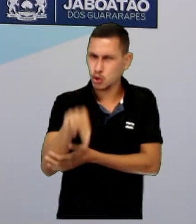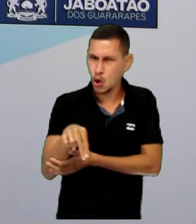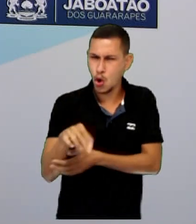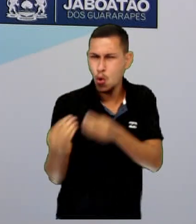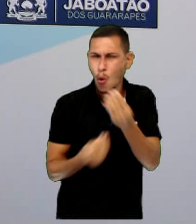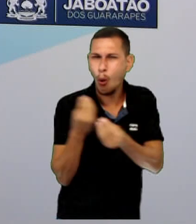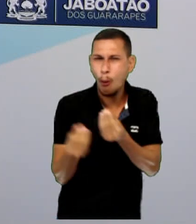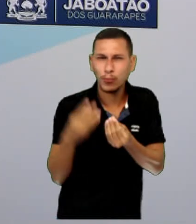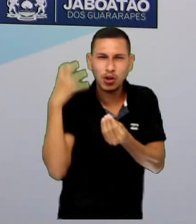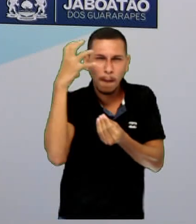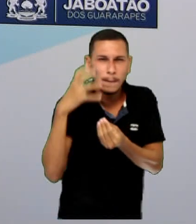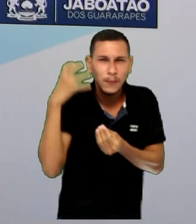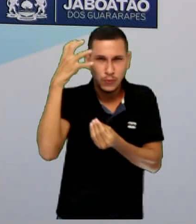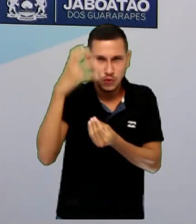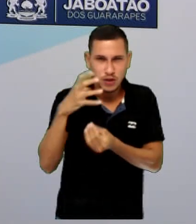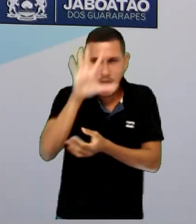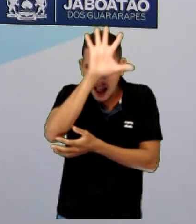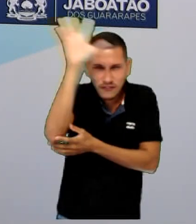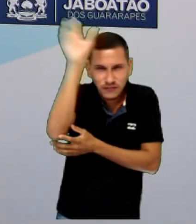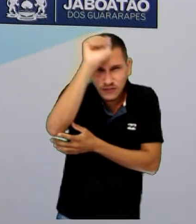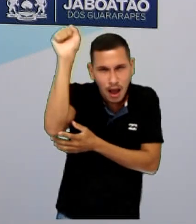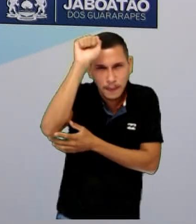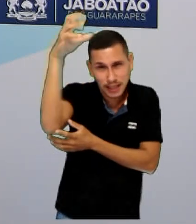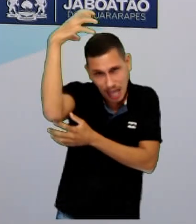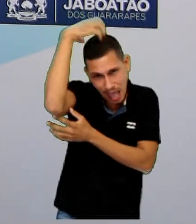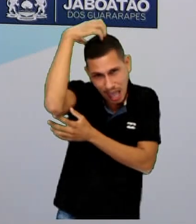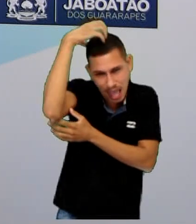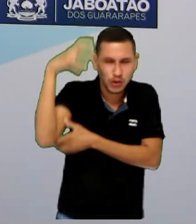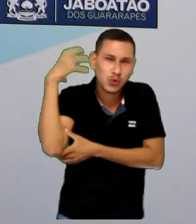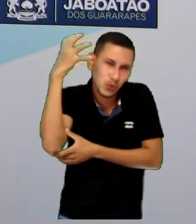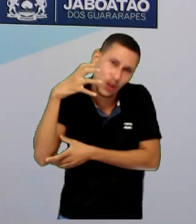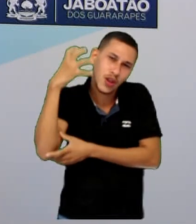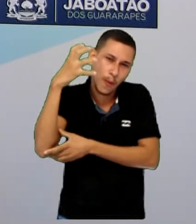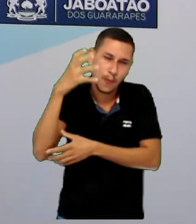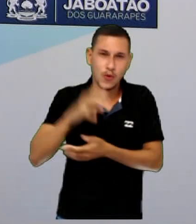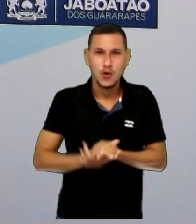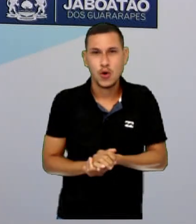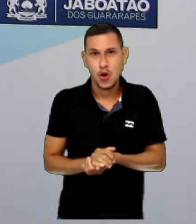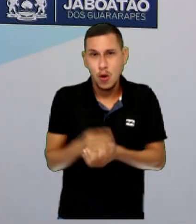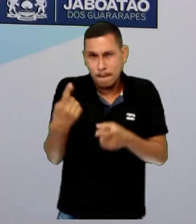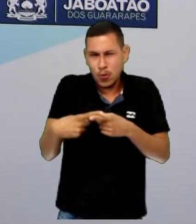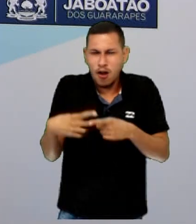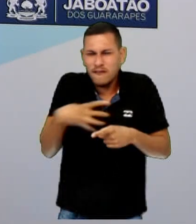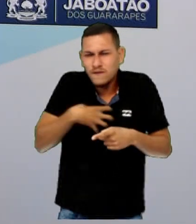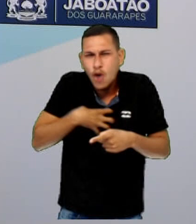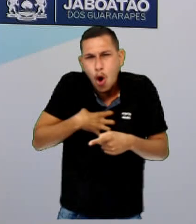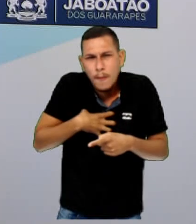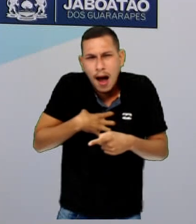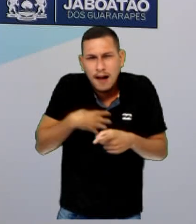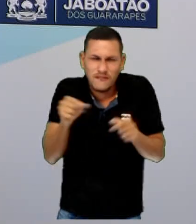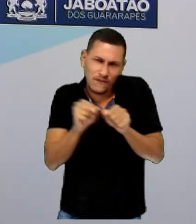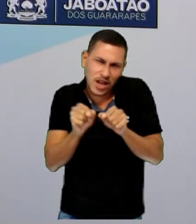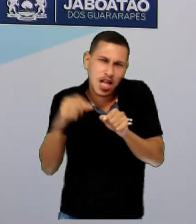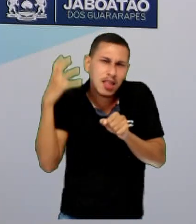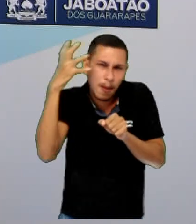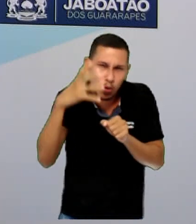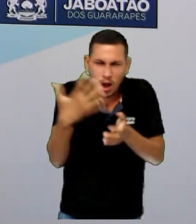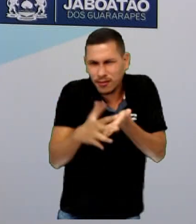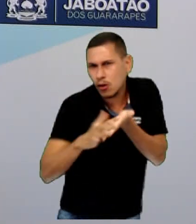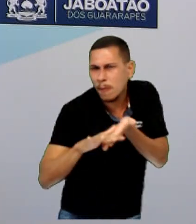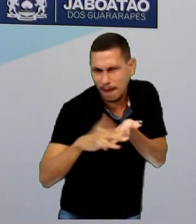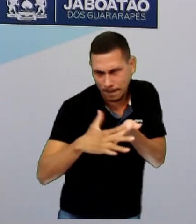acabou ganhando a fama de rei do ritmo, pelos malabarismos que ele conseguia fazer com o